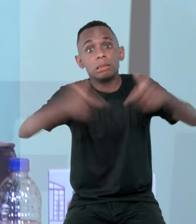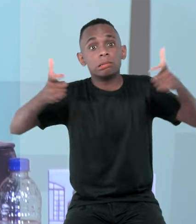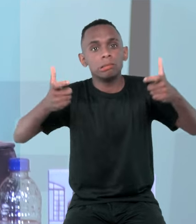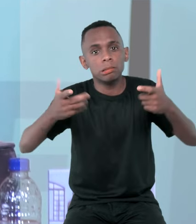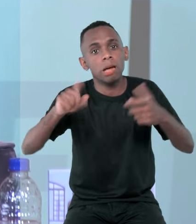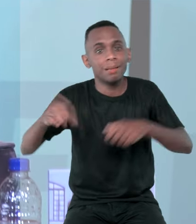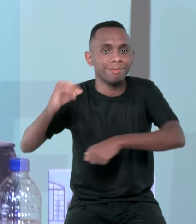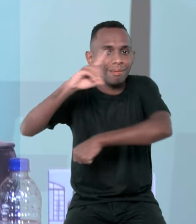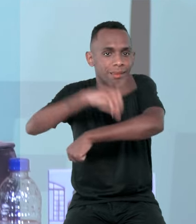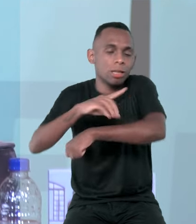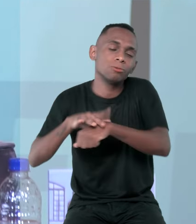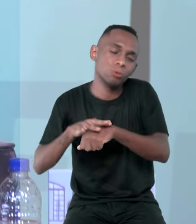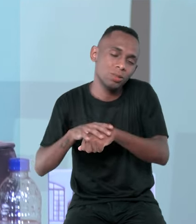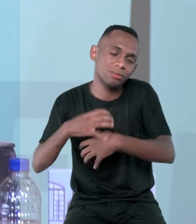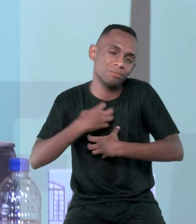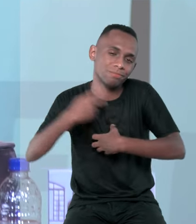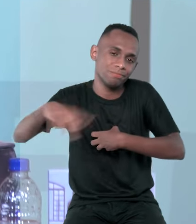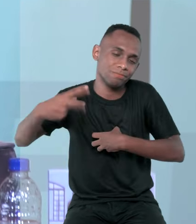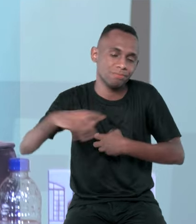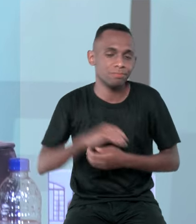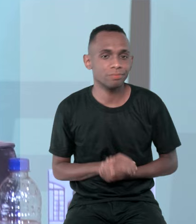com dengue, né?